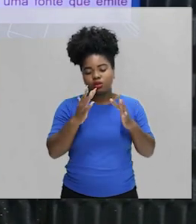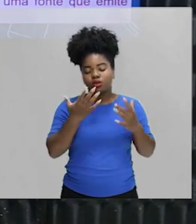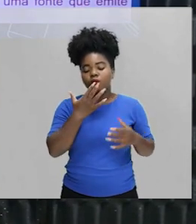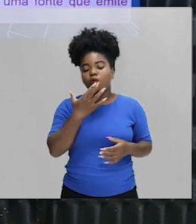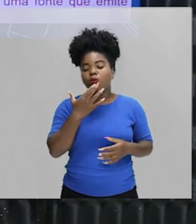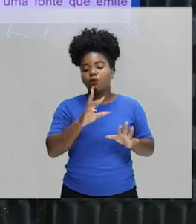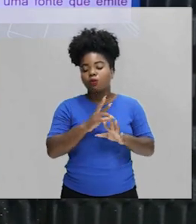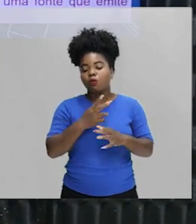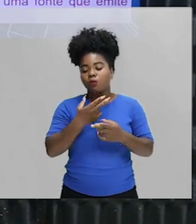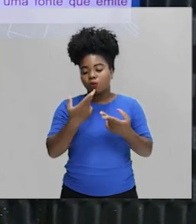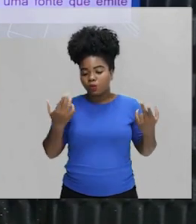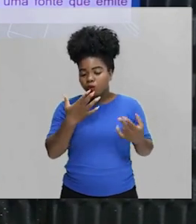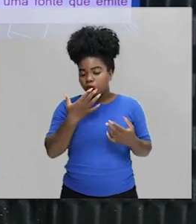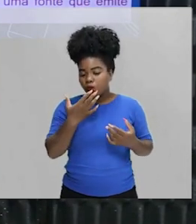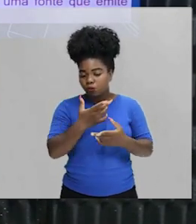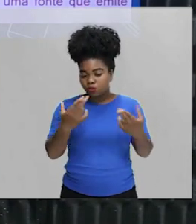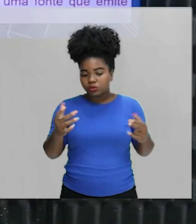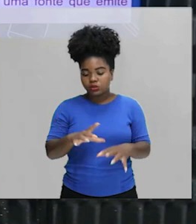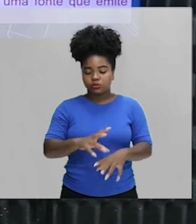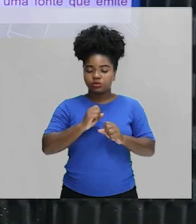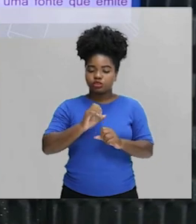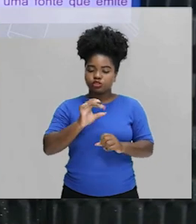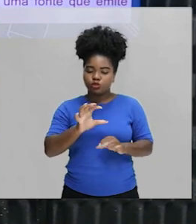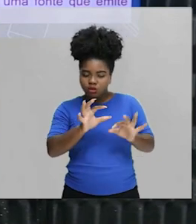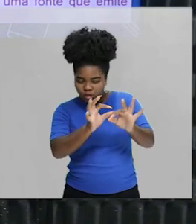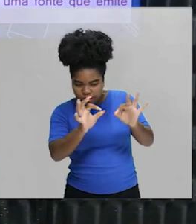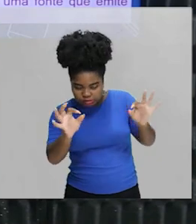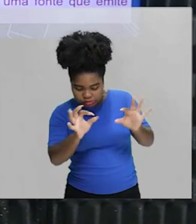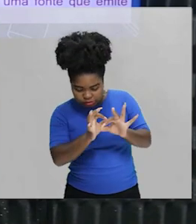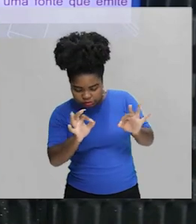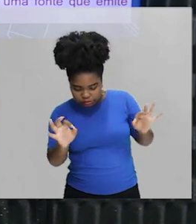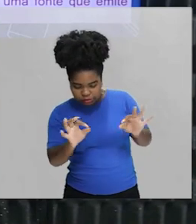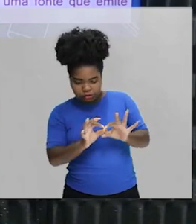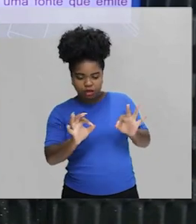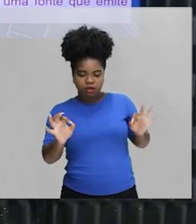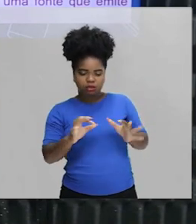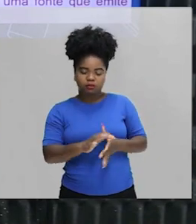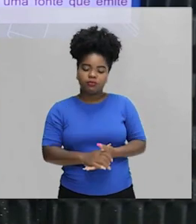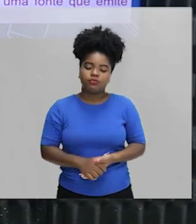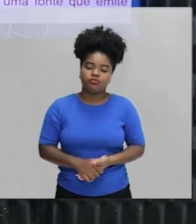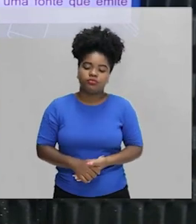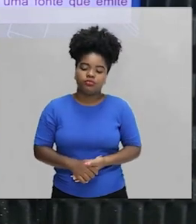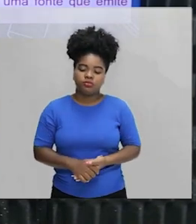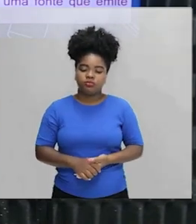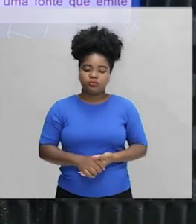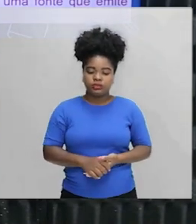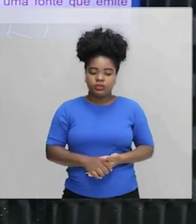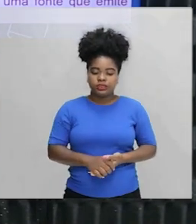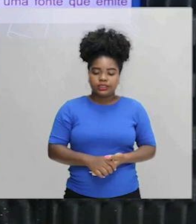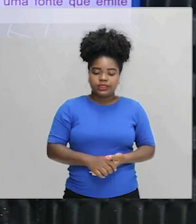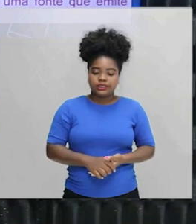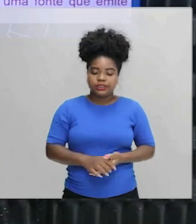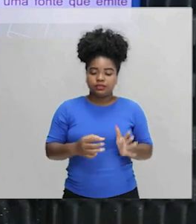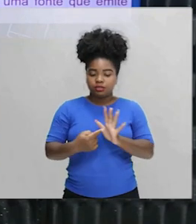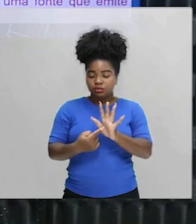o de absorção não você vai conseguir ver apenas as linhas Então tem um fundo escuro e tu tem apenas as linhas certo então esse spectro de absorção ele